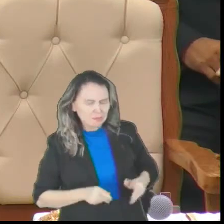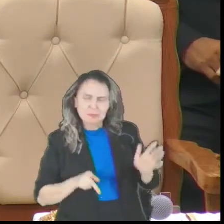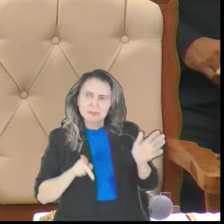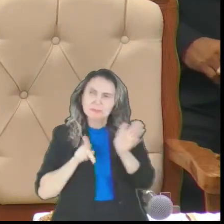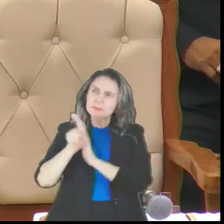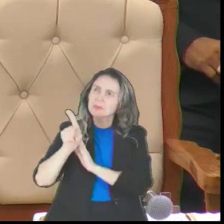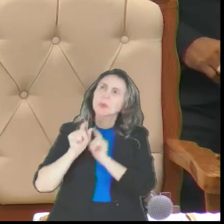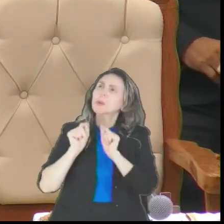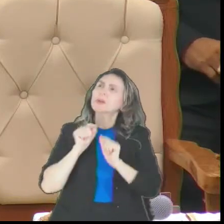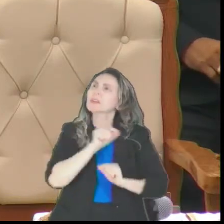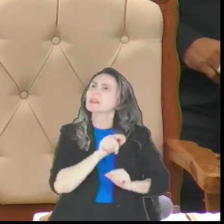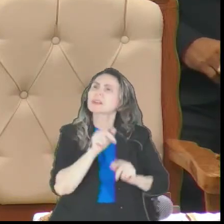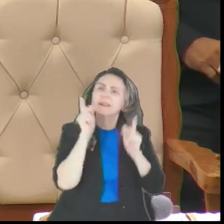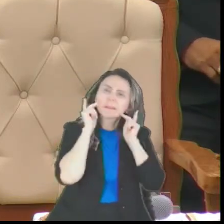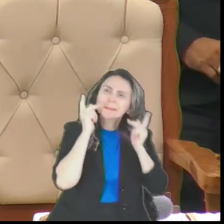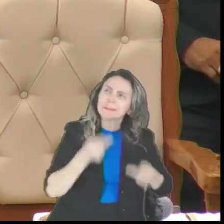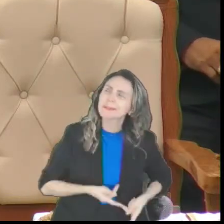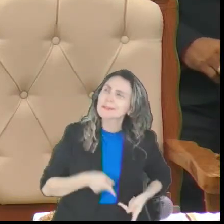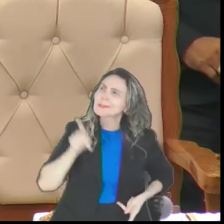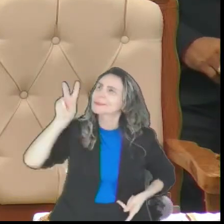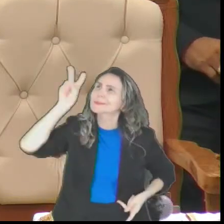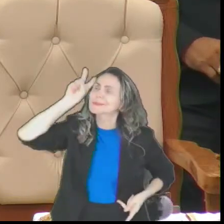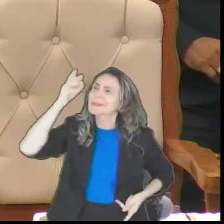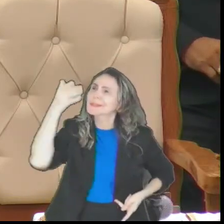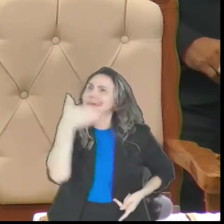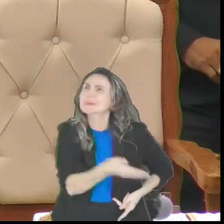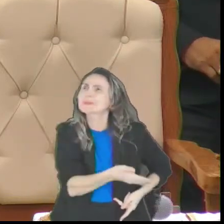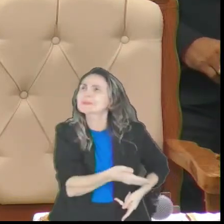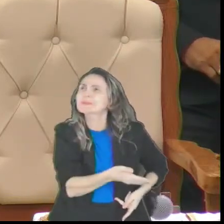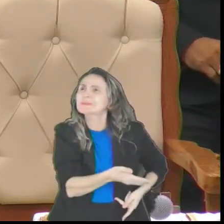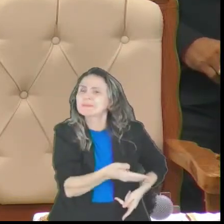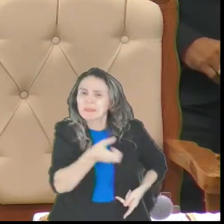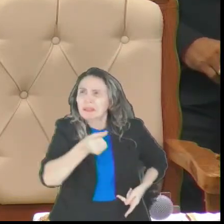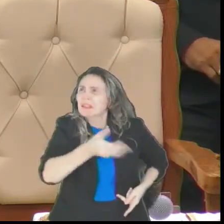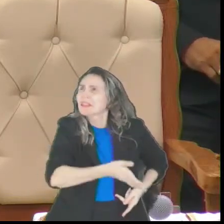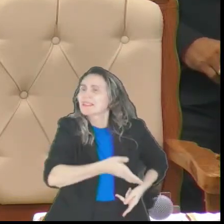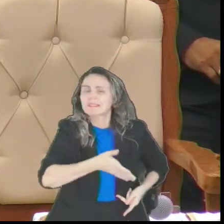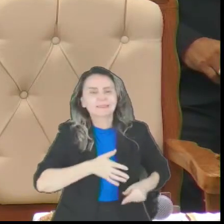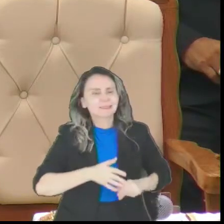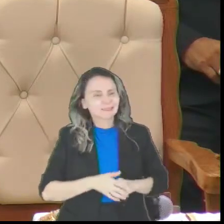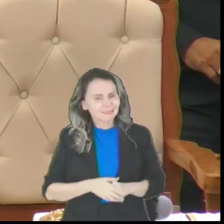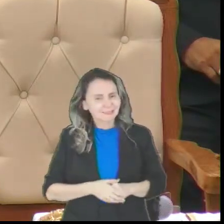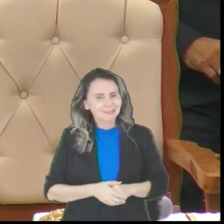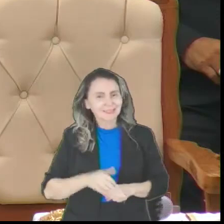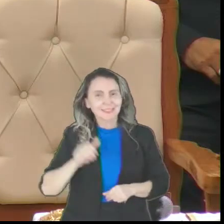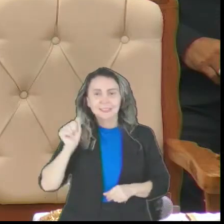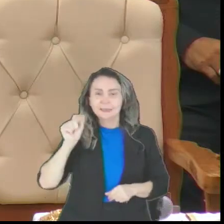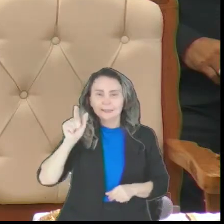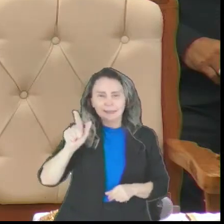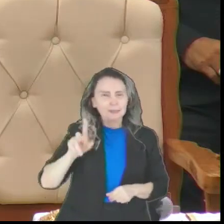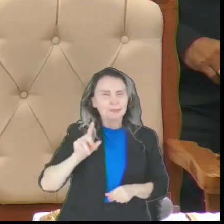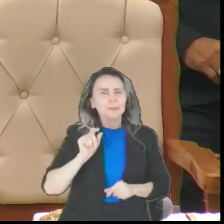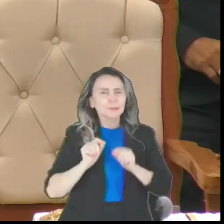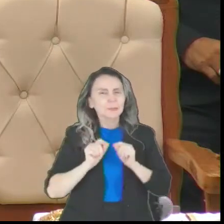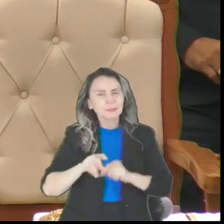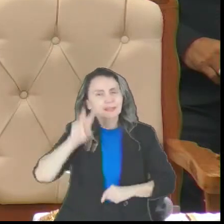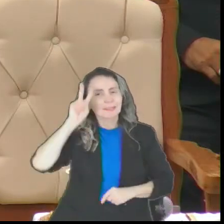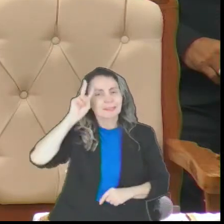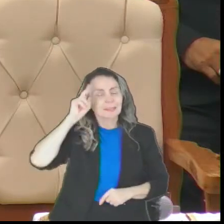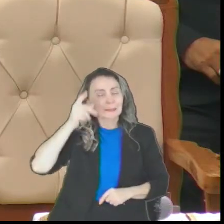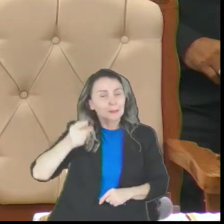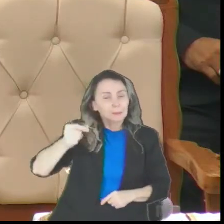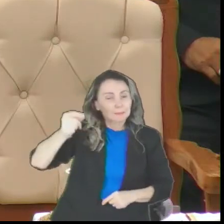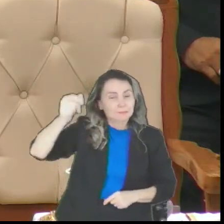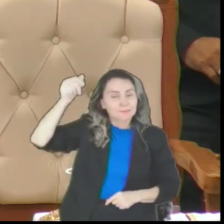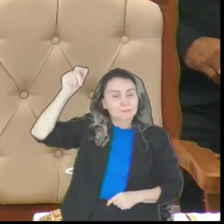Deus, para que tu te lembres dele? Quando Davi fala isso, ele está voltando a memória lá atrás no Éden,